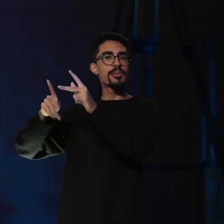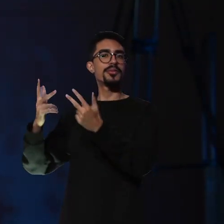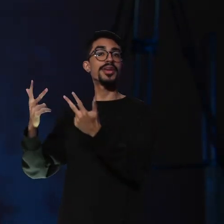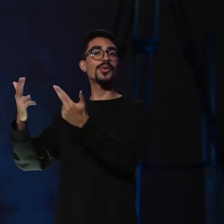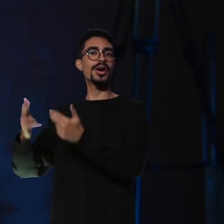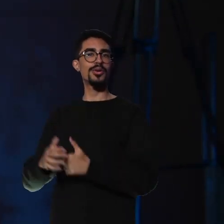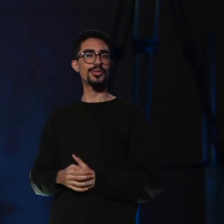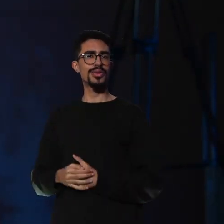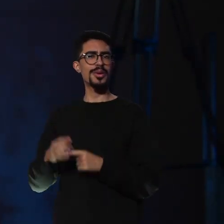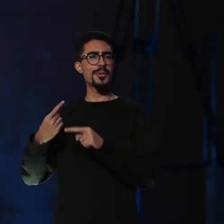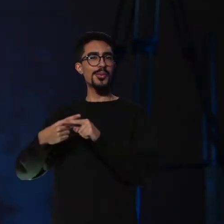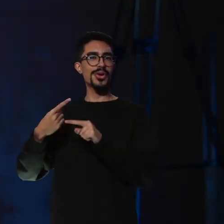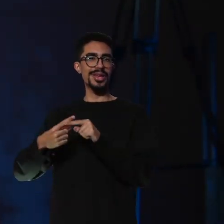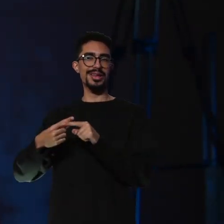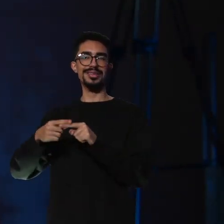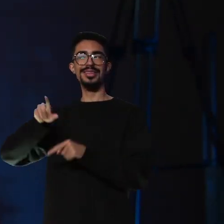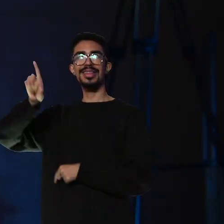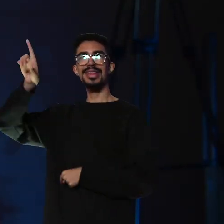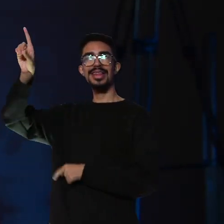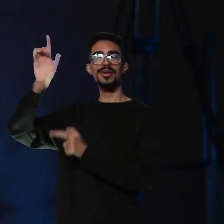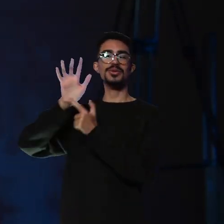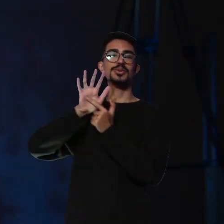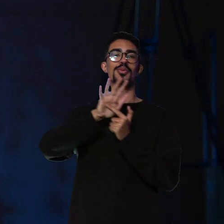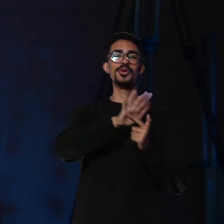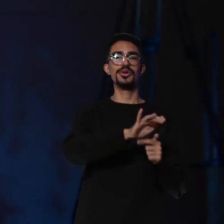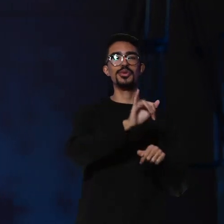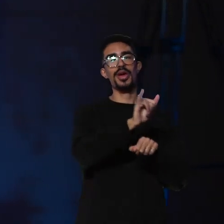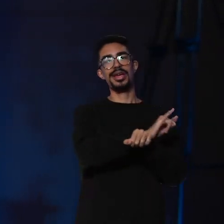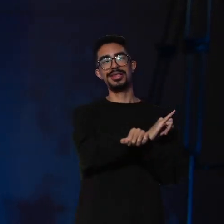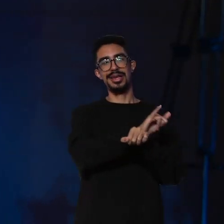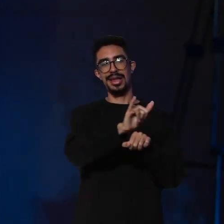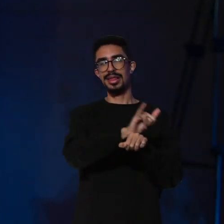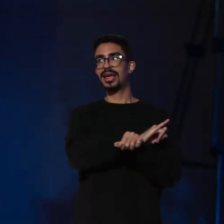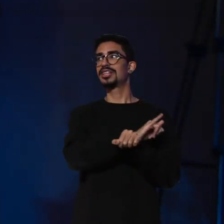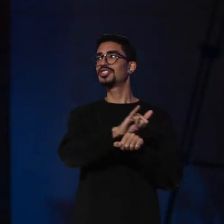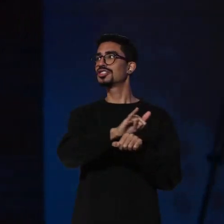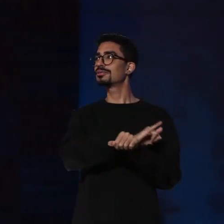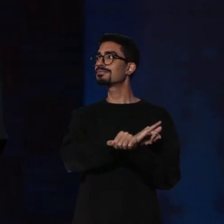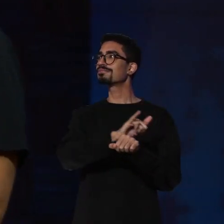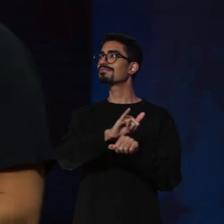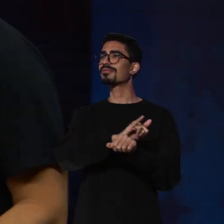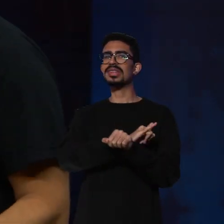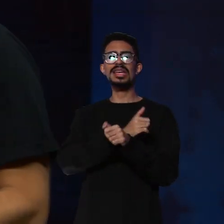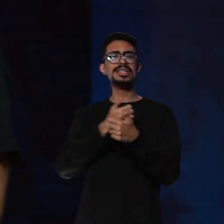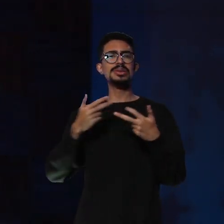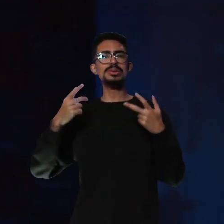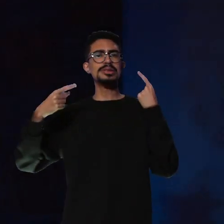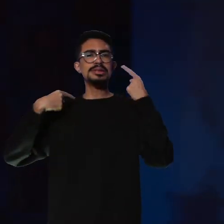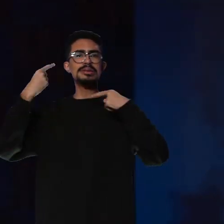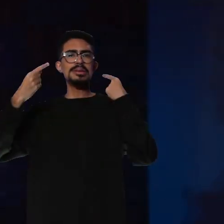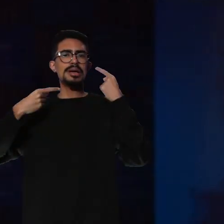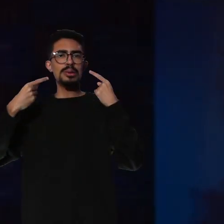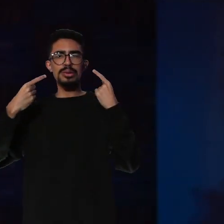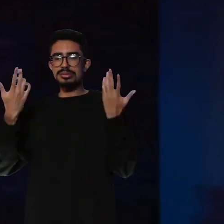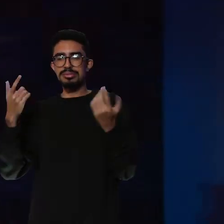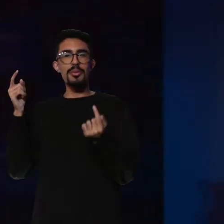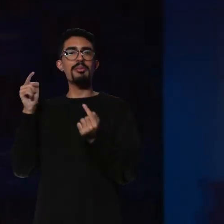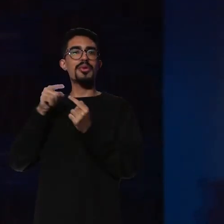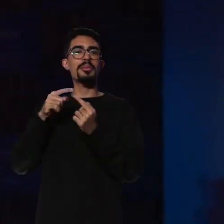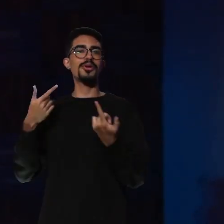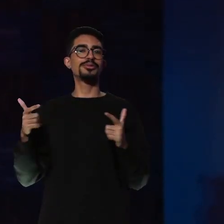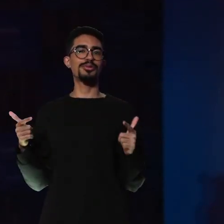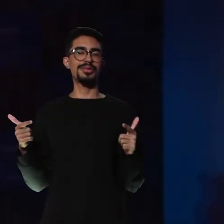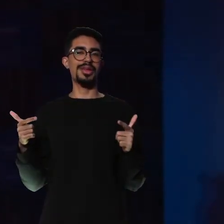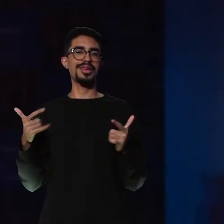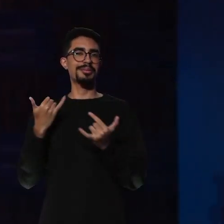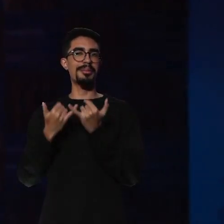uma estratégia do alto que Deus havia direcionado. São coisas extremamente estranhas, malucas, não fazem sentido.